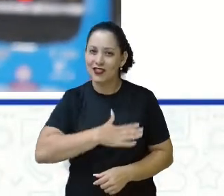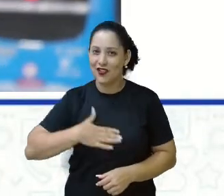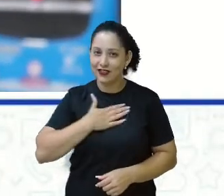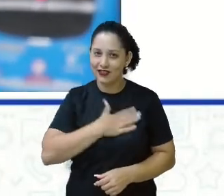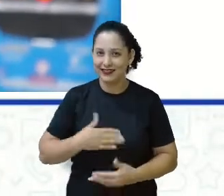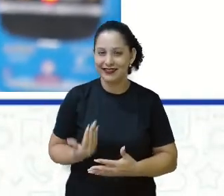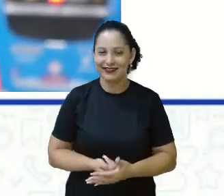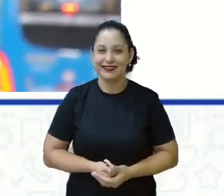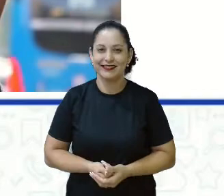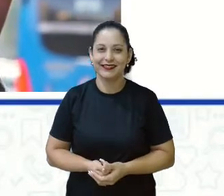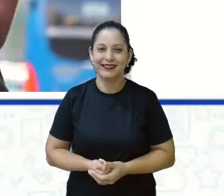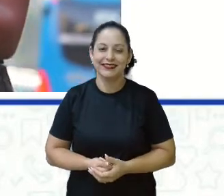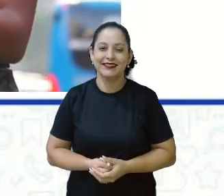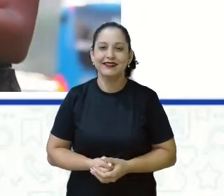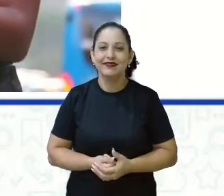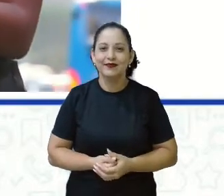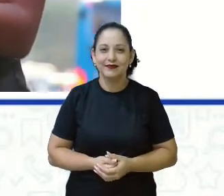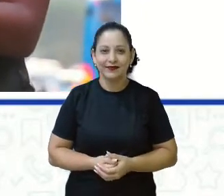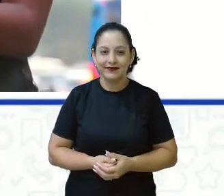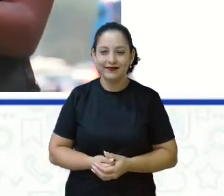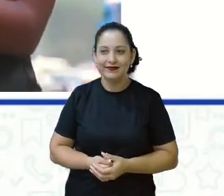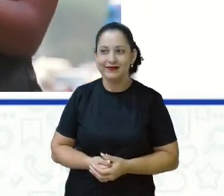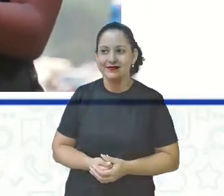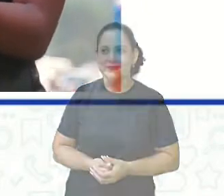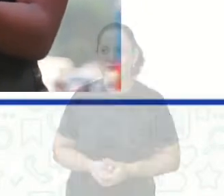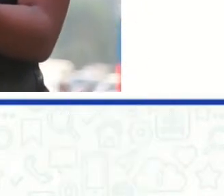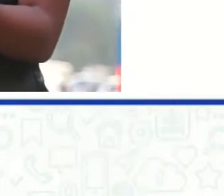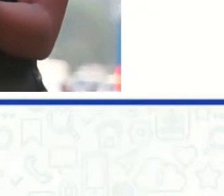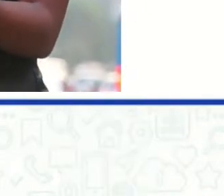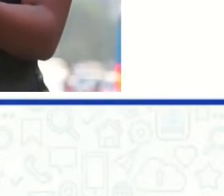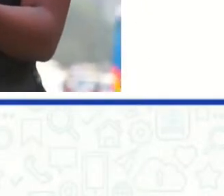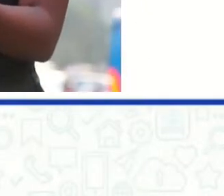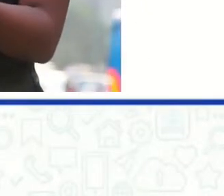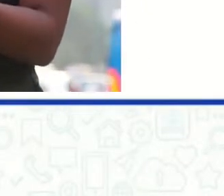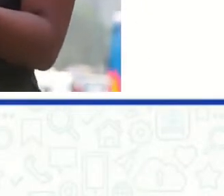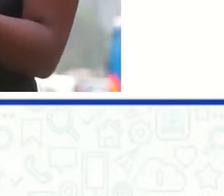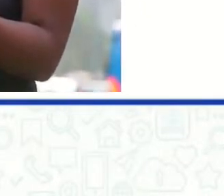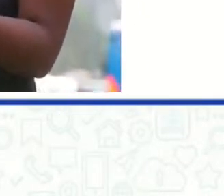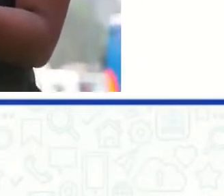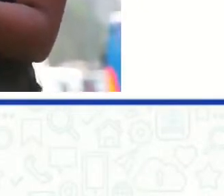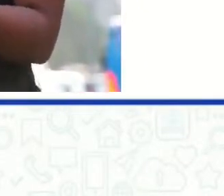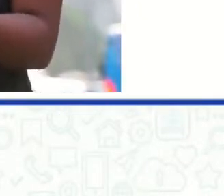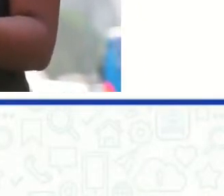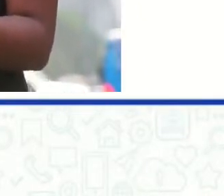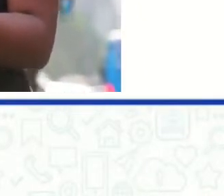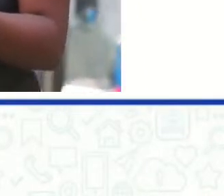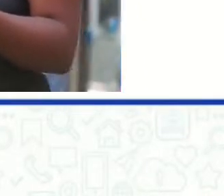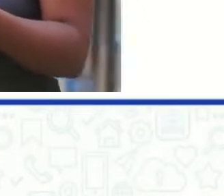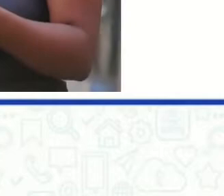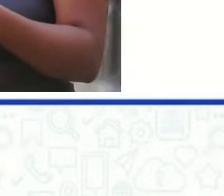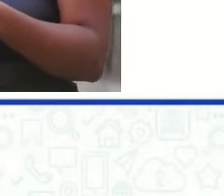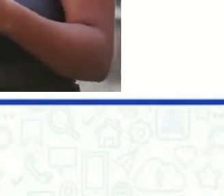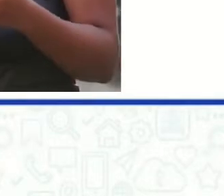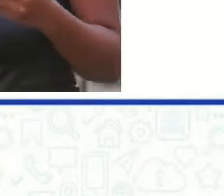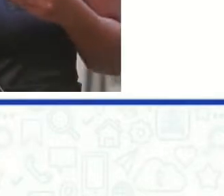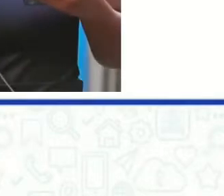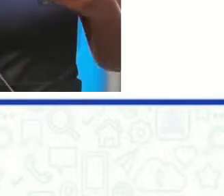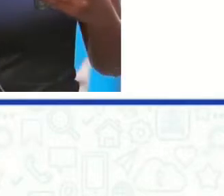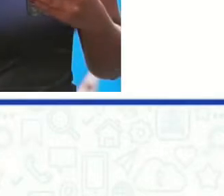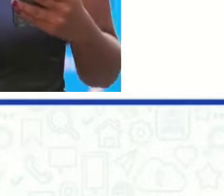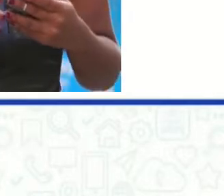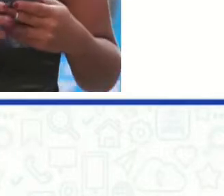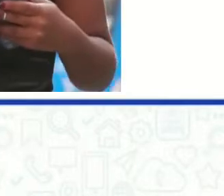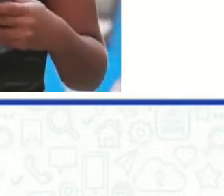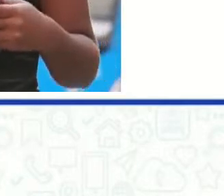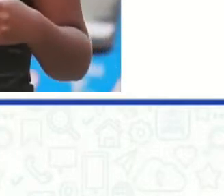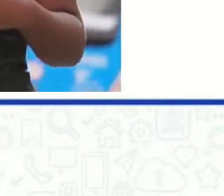te ama vai estar do seu lado pra te dar a mão. O tempo é tão raro, não pode jamais ser vendido. Você pode comprar o relógio mais caro, mas nunca comprar o seu tempo perdido. Então vai, às